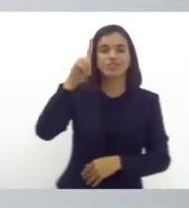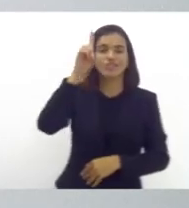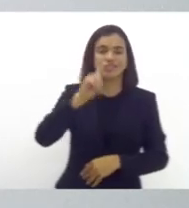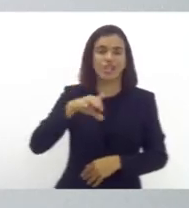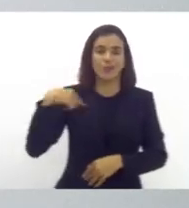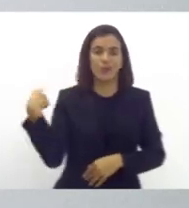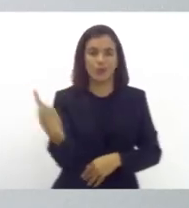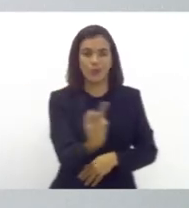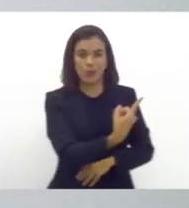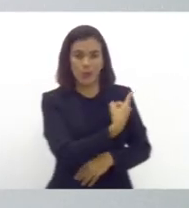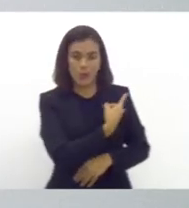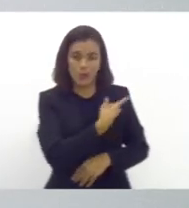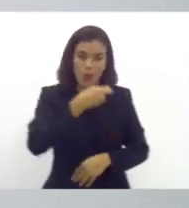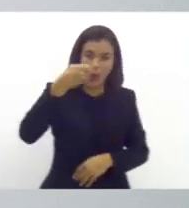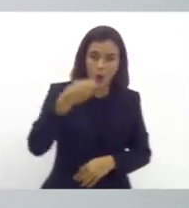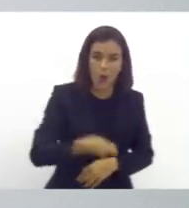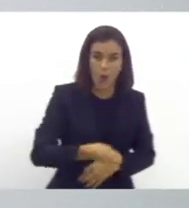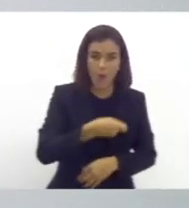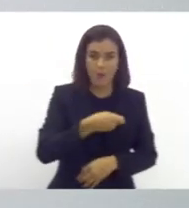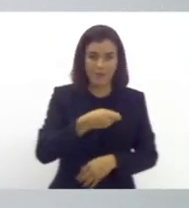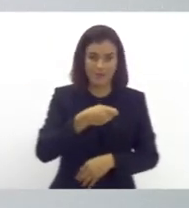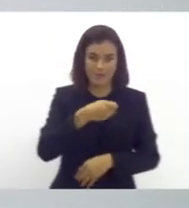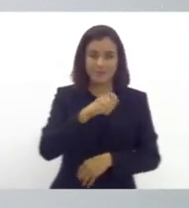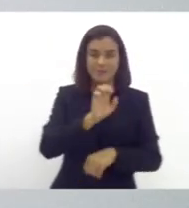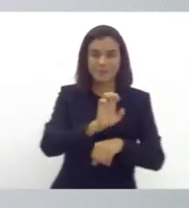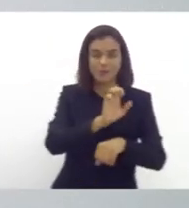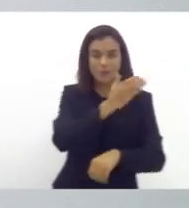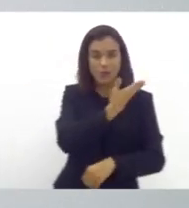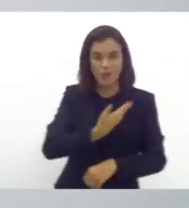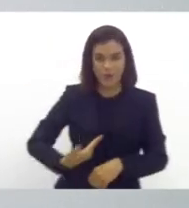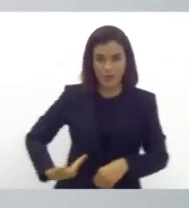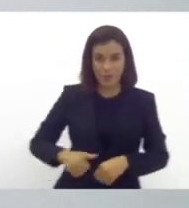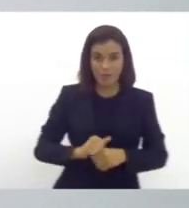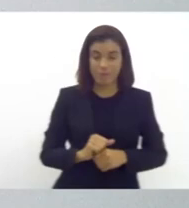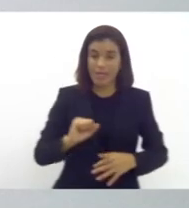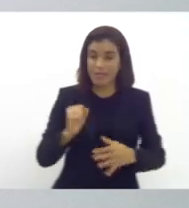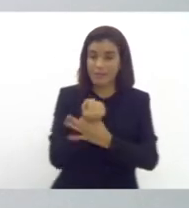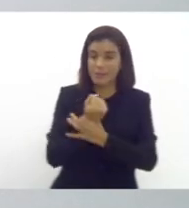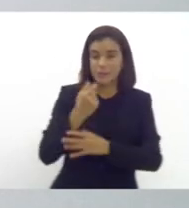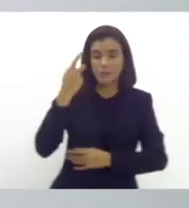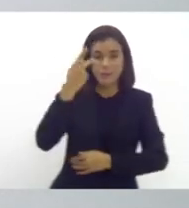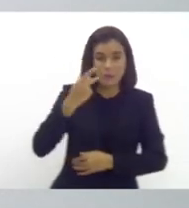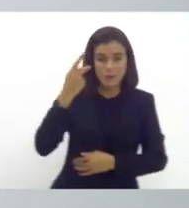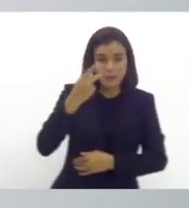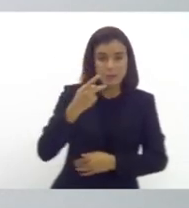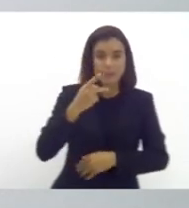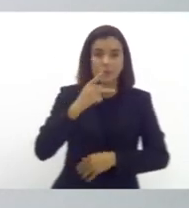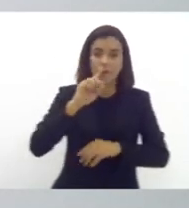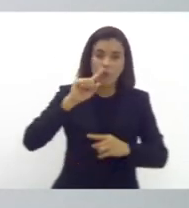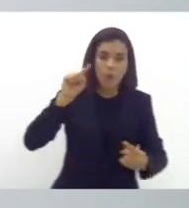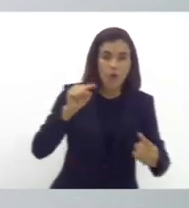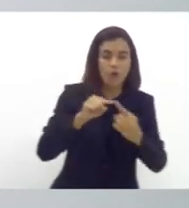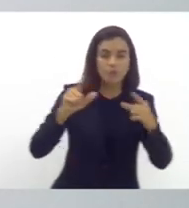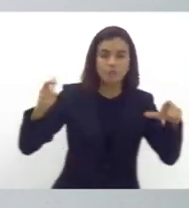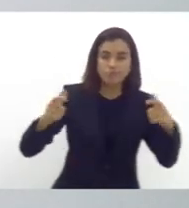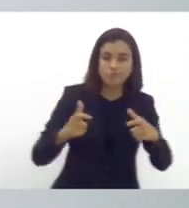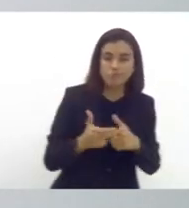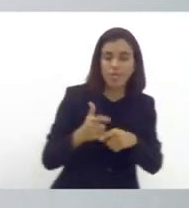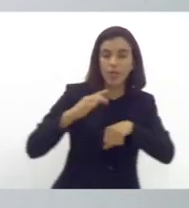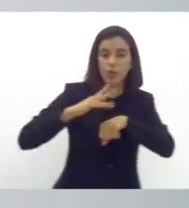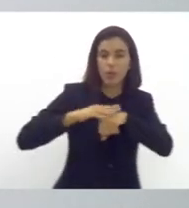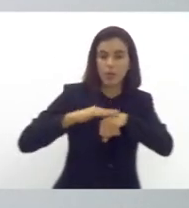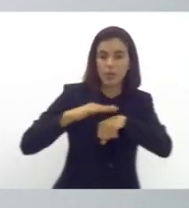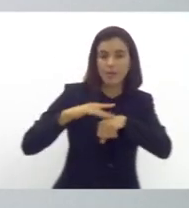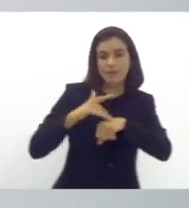e dever do Estado garantindo mediante políticas sociais e econômicas que visem a redução do risco de doença de outros